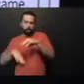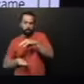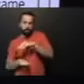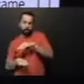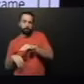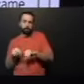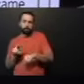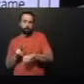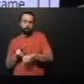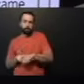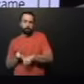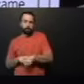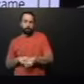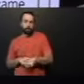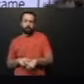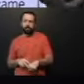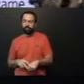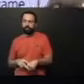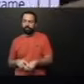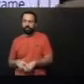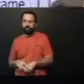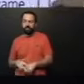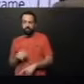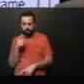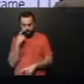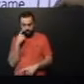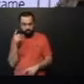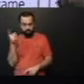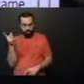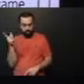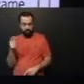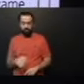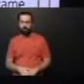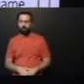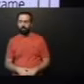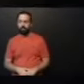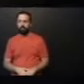embaixo, som de CH também. Facinho, né?